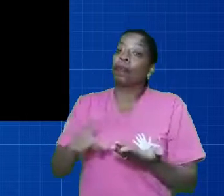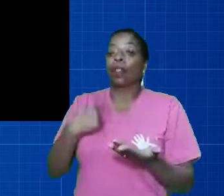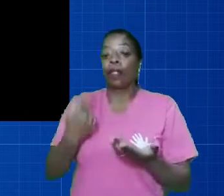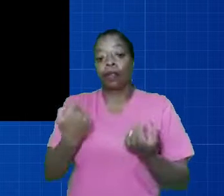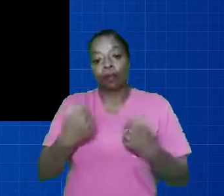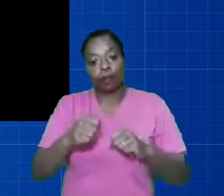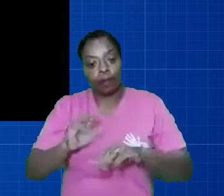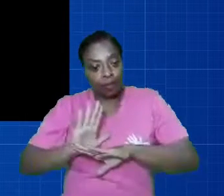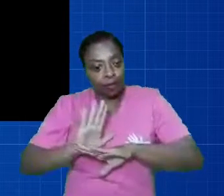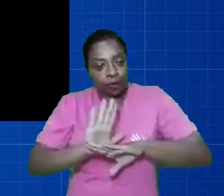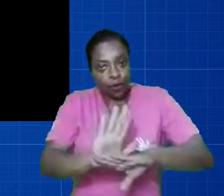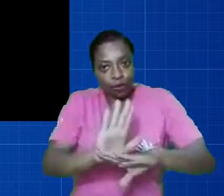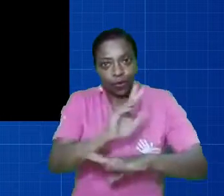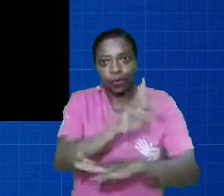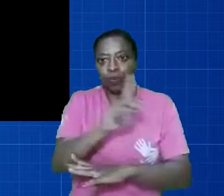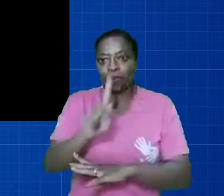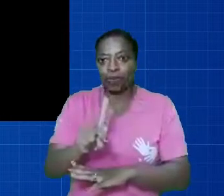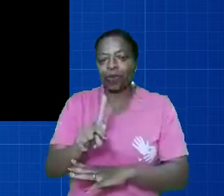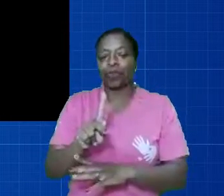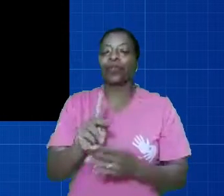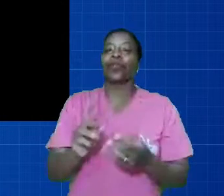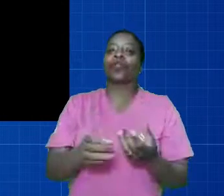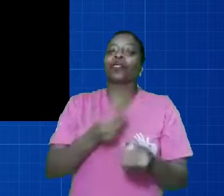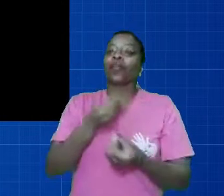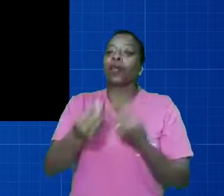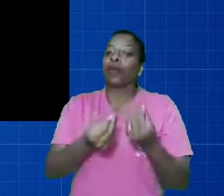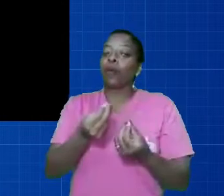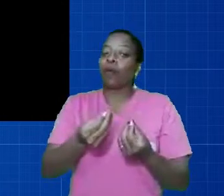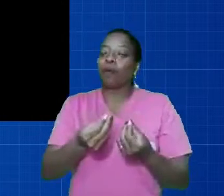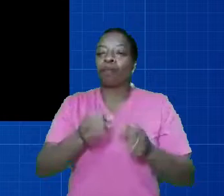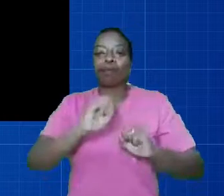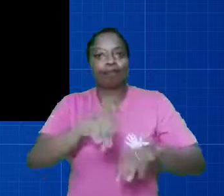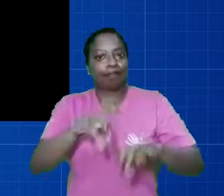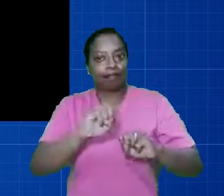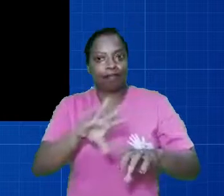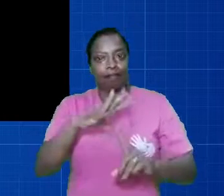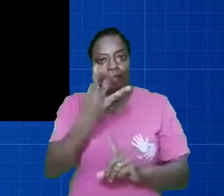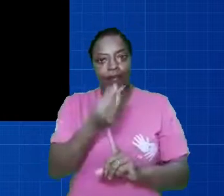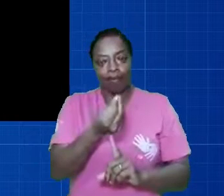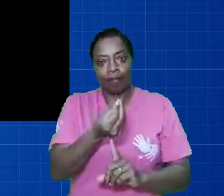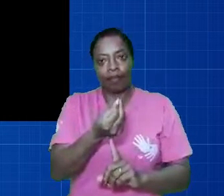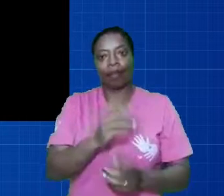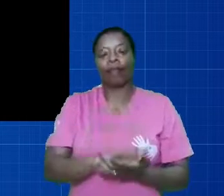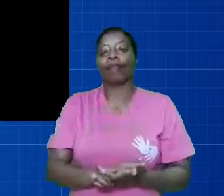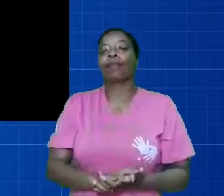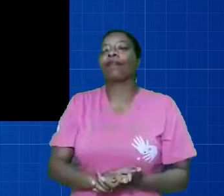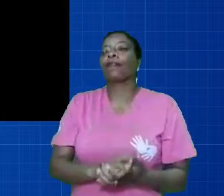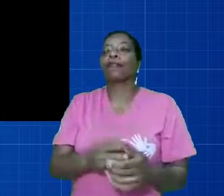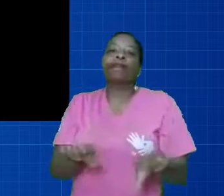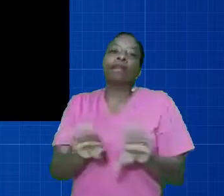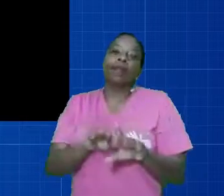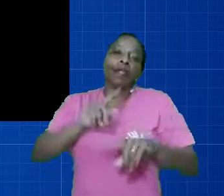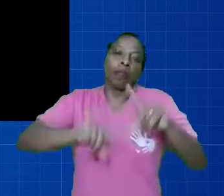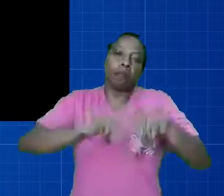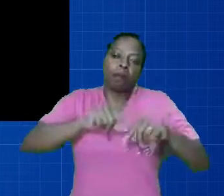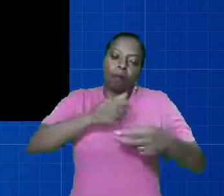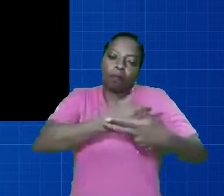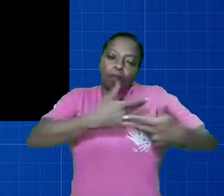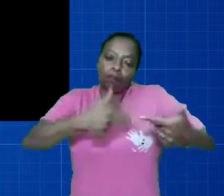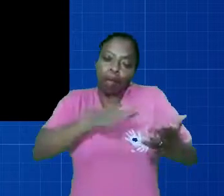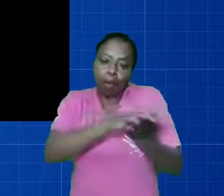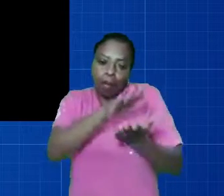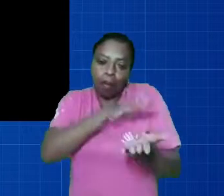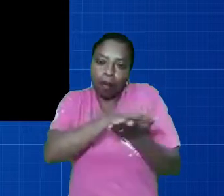auxiliar as professoras regentes, né, na hora da atividade. Então, se produziu muito material,